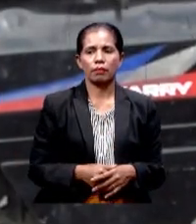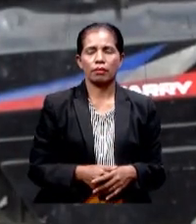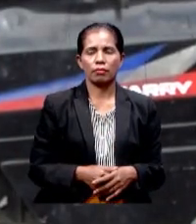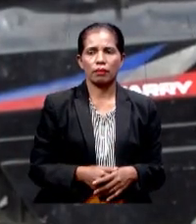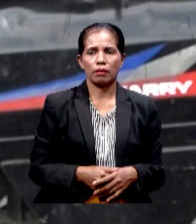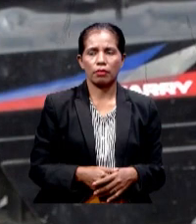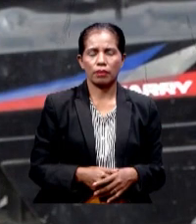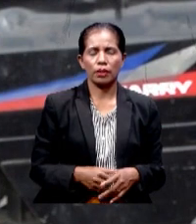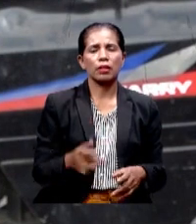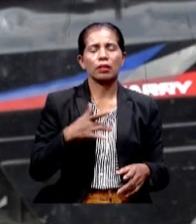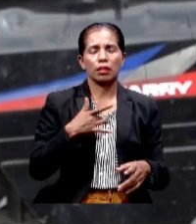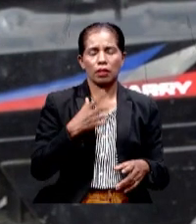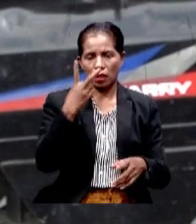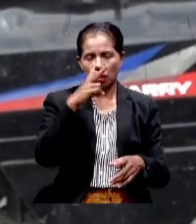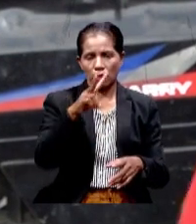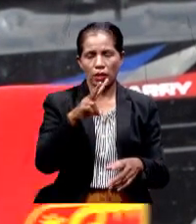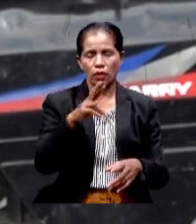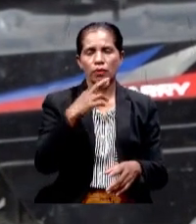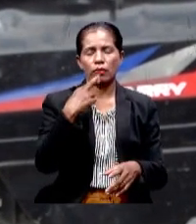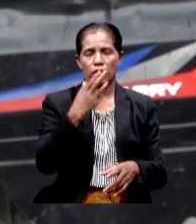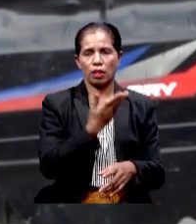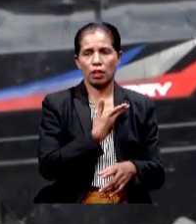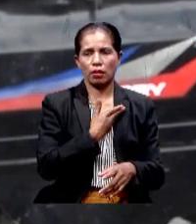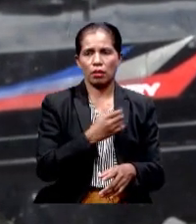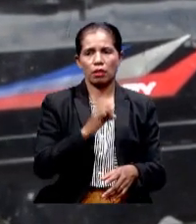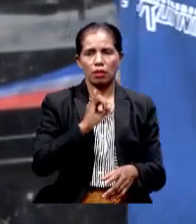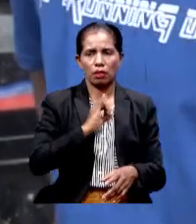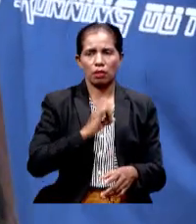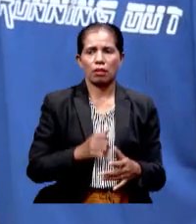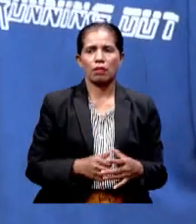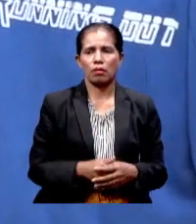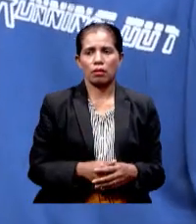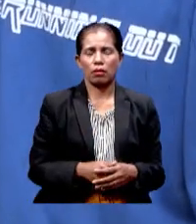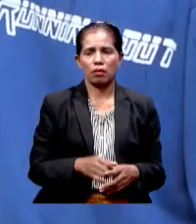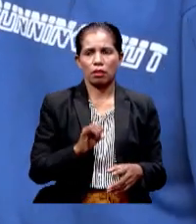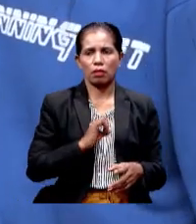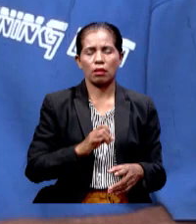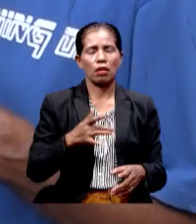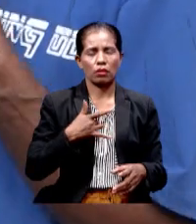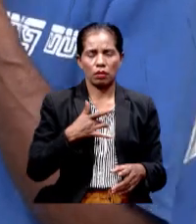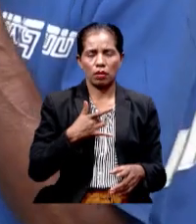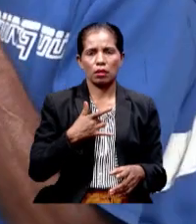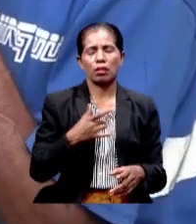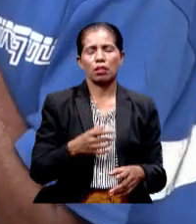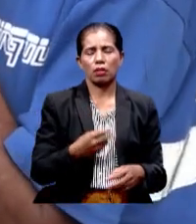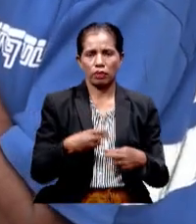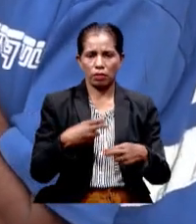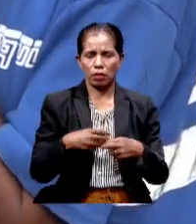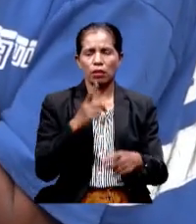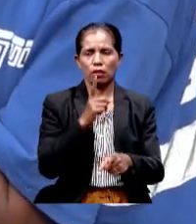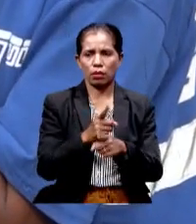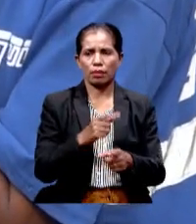senti difficult kalau awak hira hari fos folin saya hanya sana. How te how bahau deh how difficult. Se how